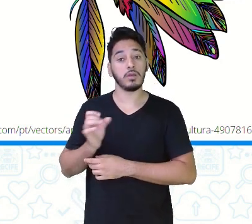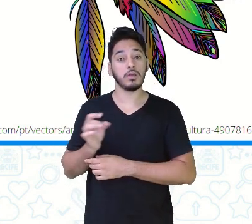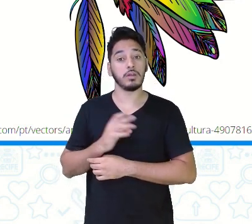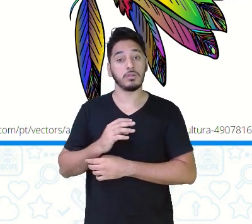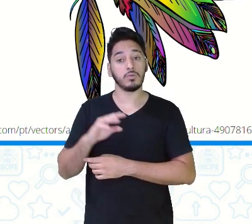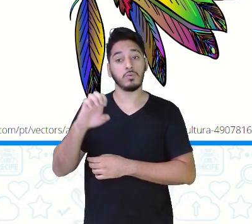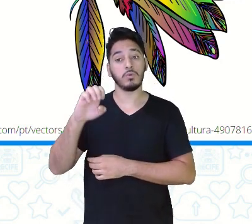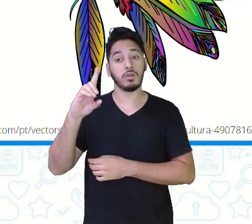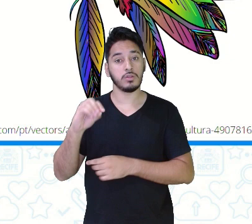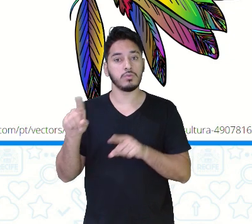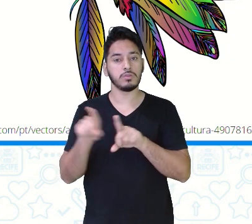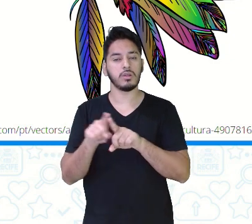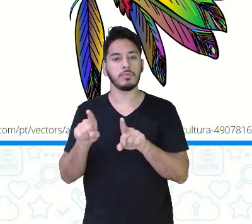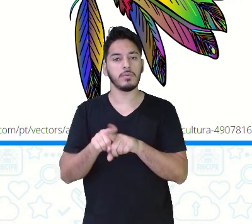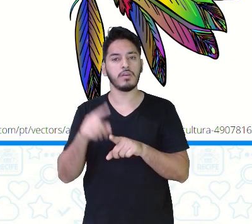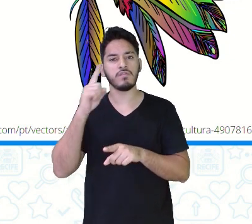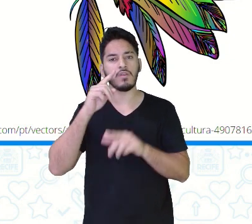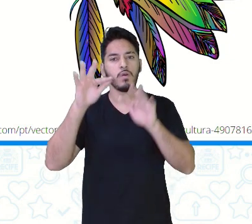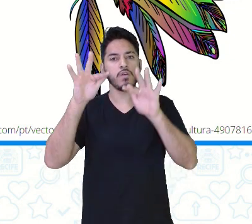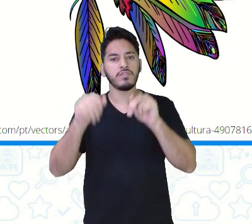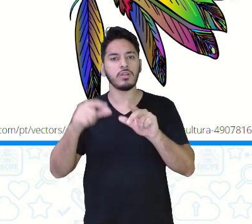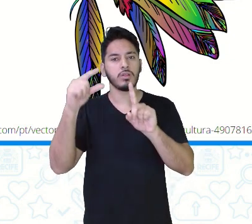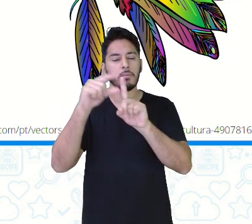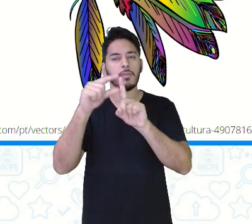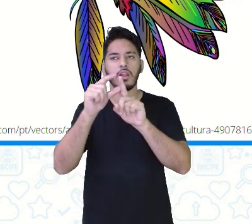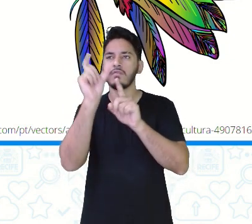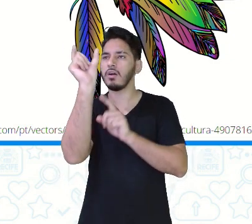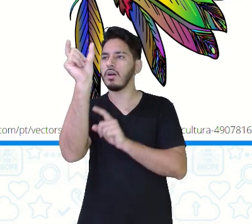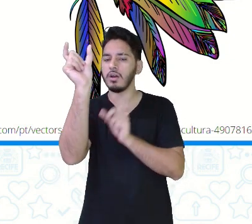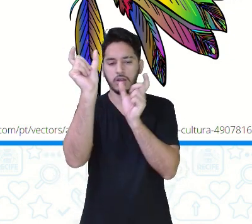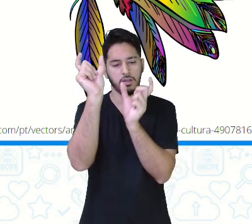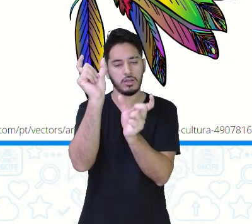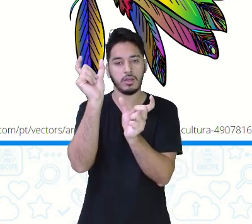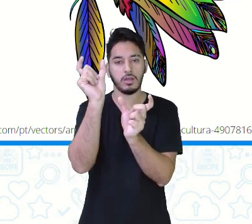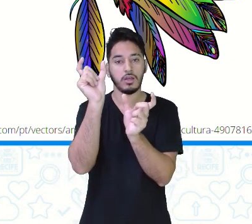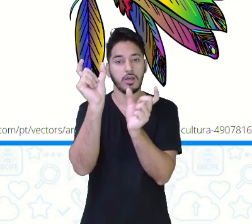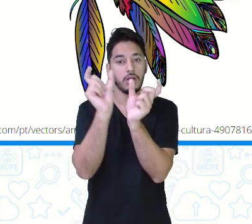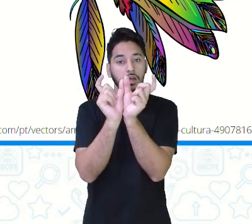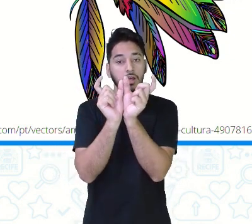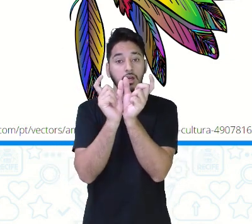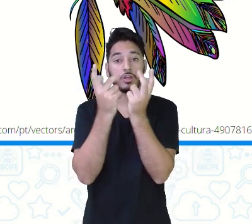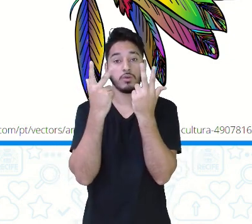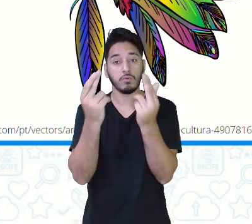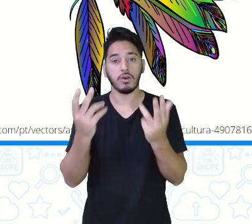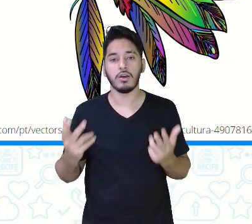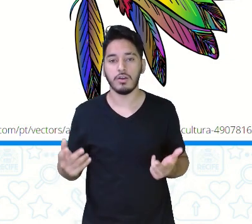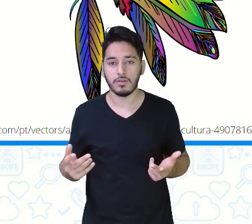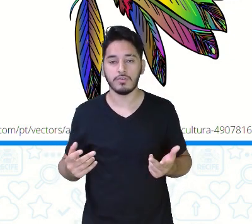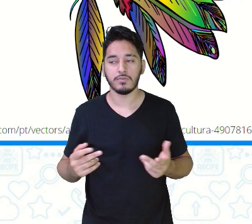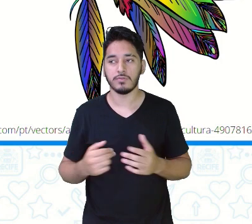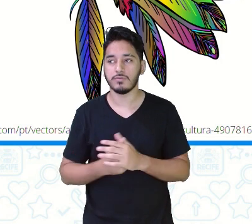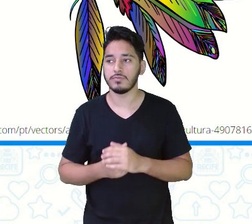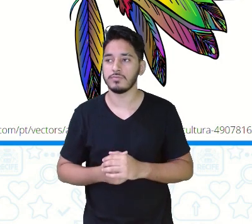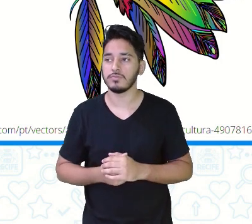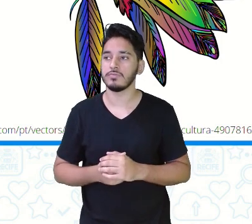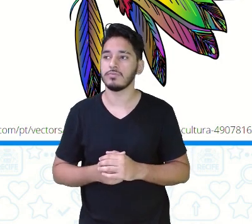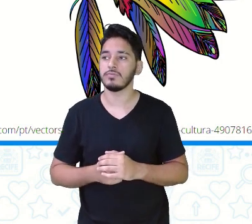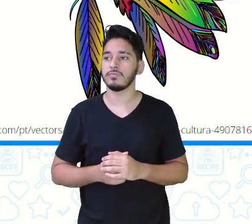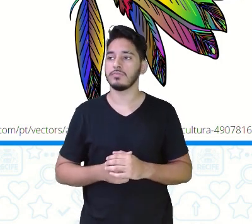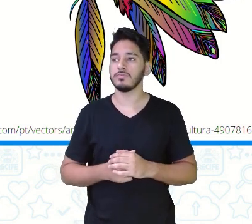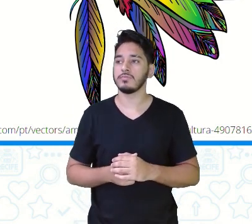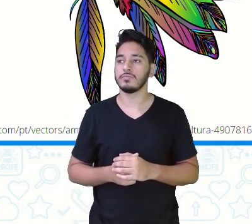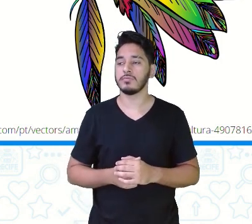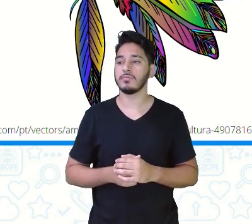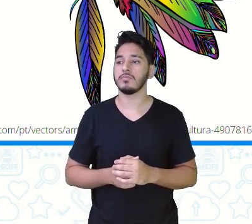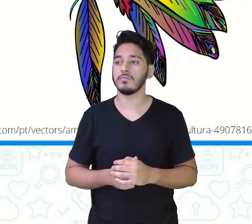Preste atenção nas terminações dessas palavras aí, como o som é semelhante, tá bom? Isso é um detalhe importante. Olha